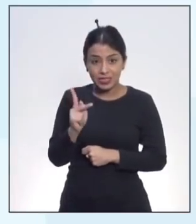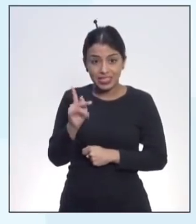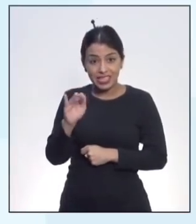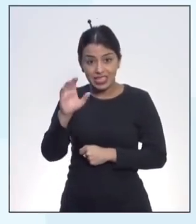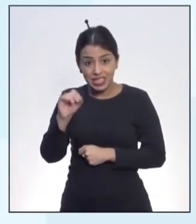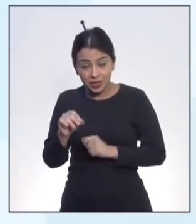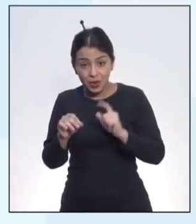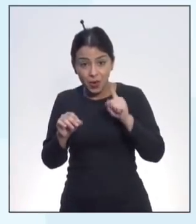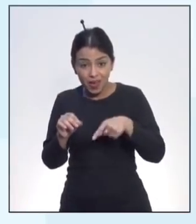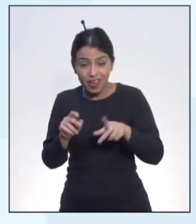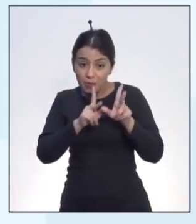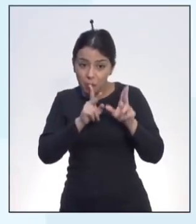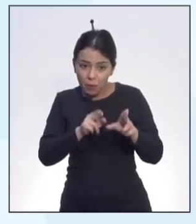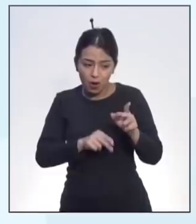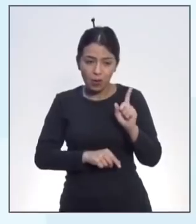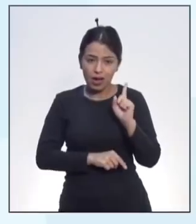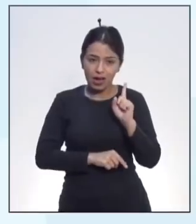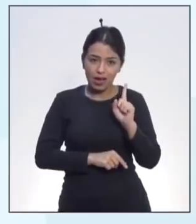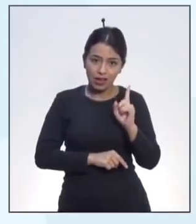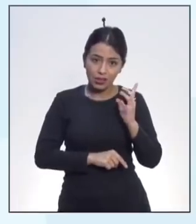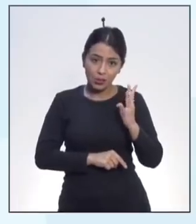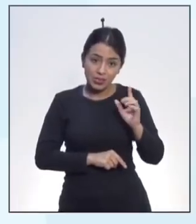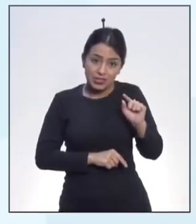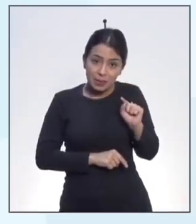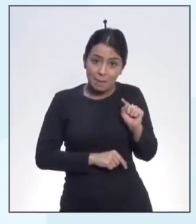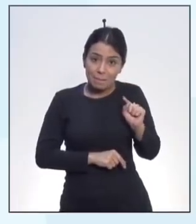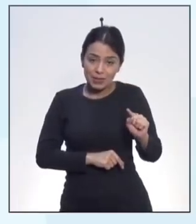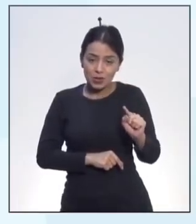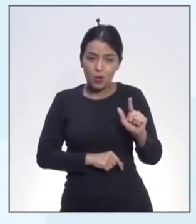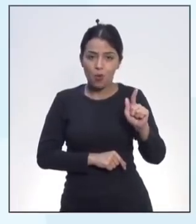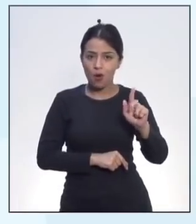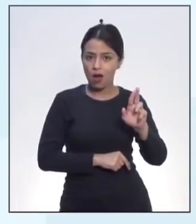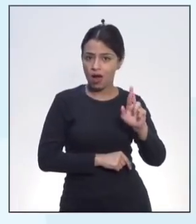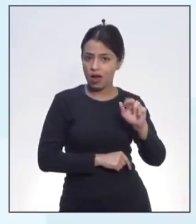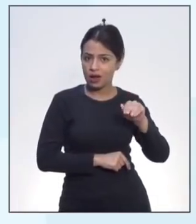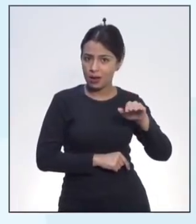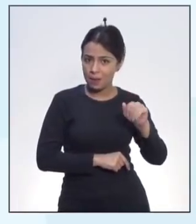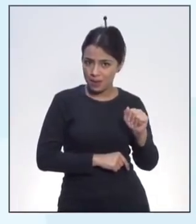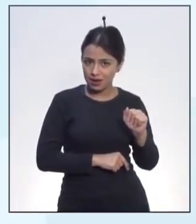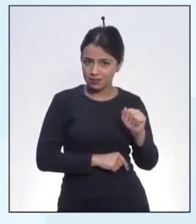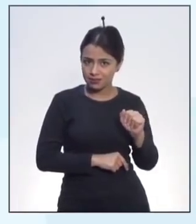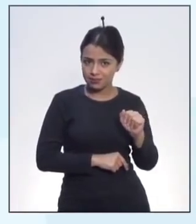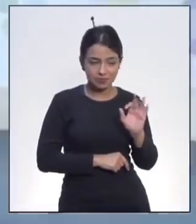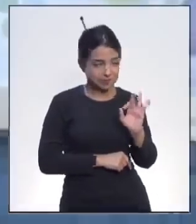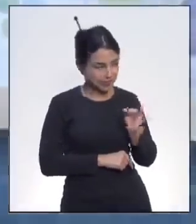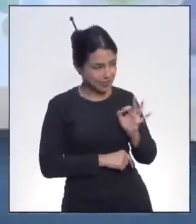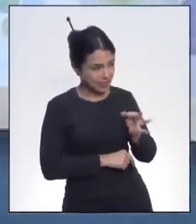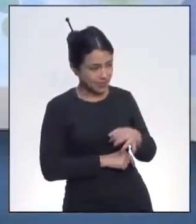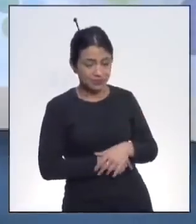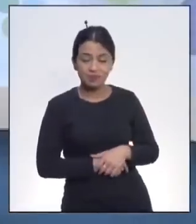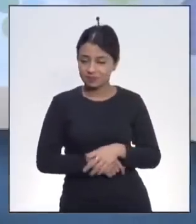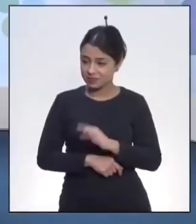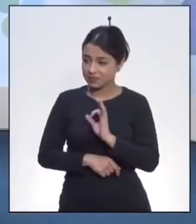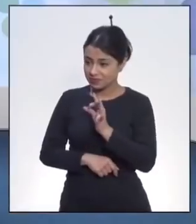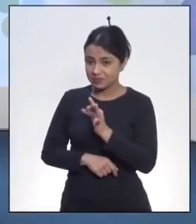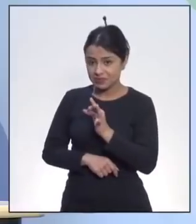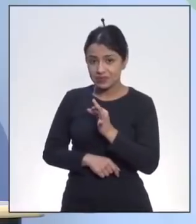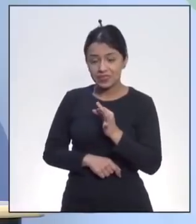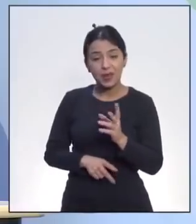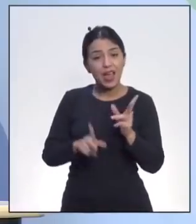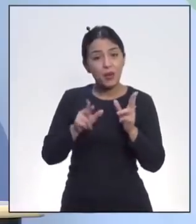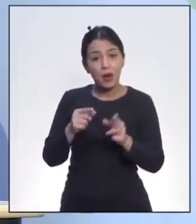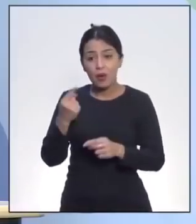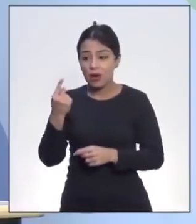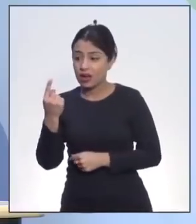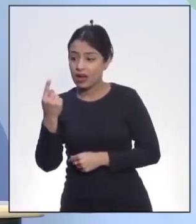são 14 mil gramas, né, Alessandra? Isso, e que se a gente for pensar numa operação, foi feito 14 vezes 1000.